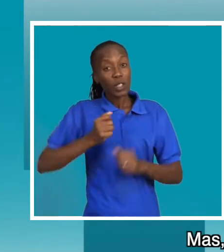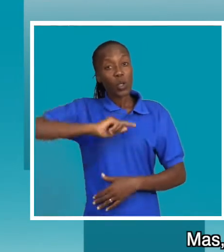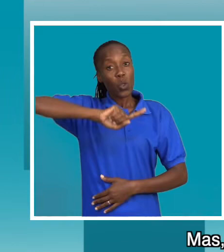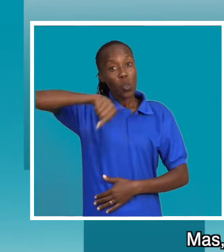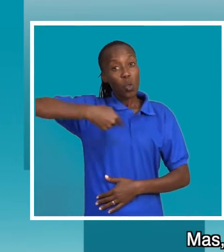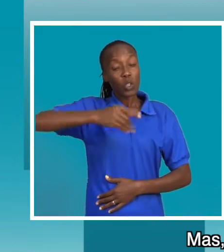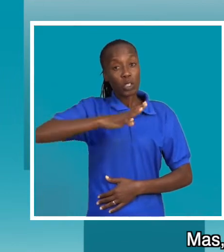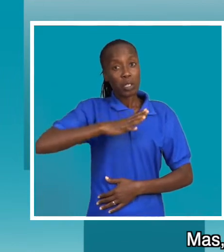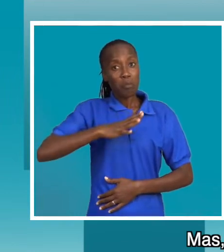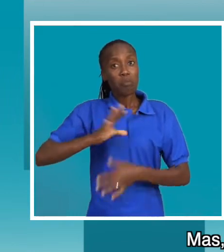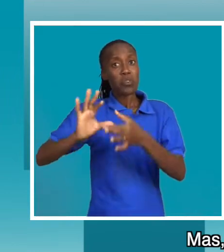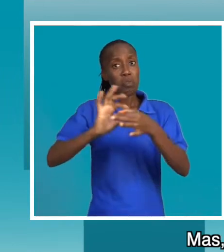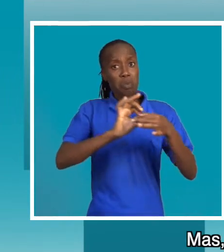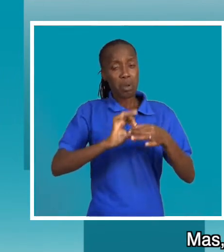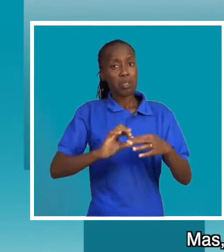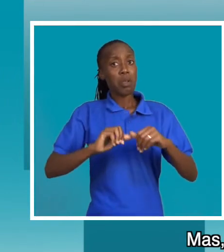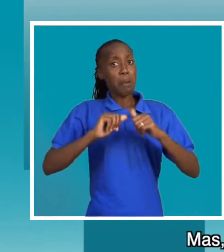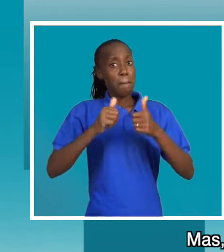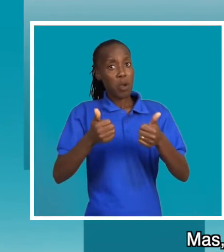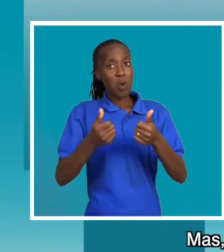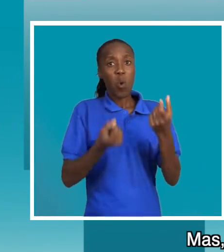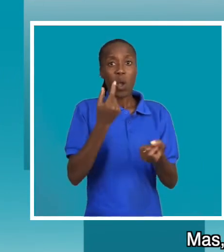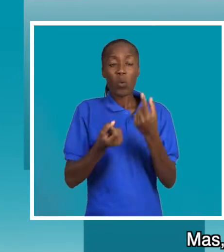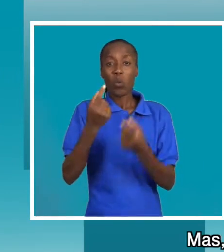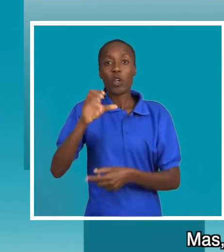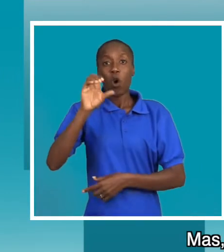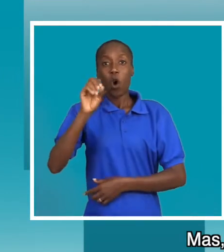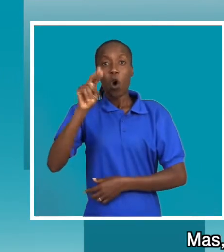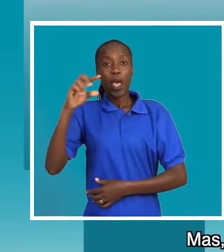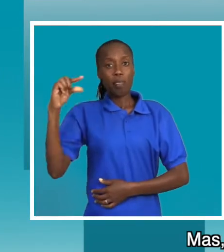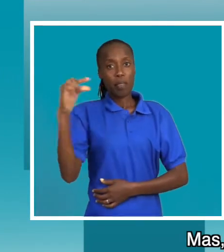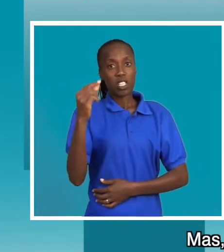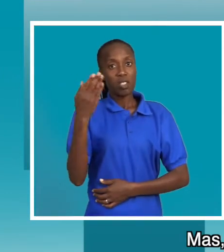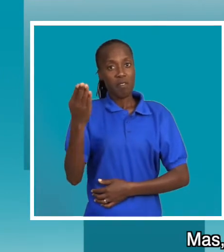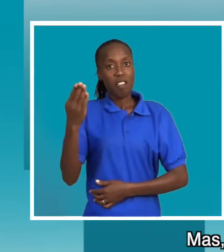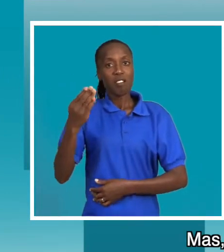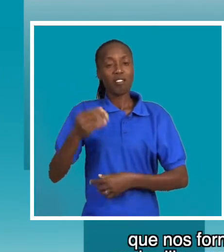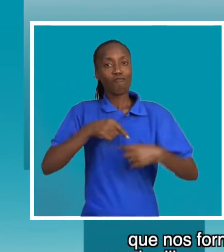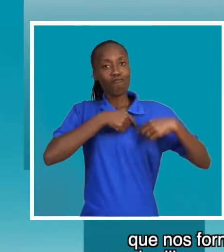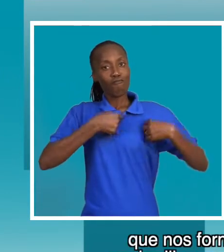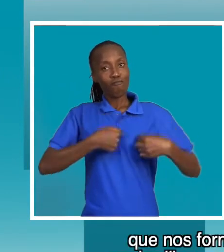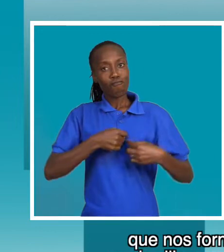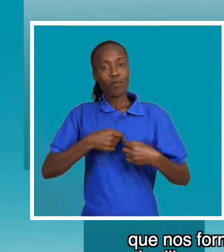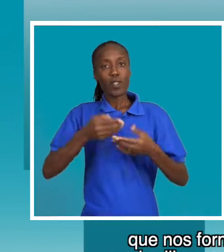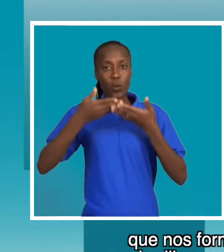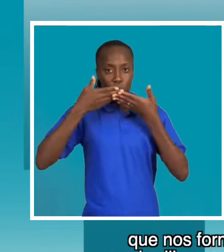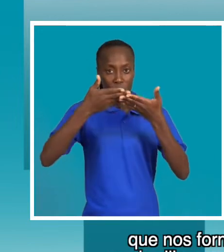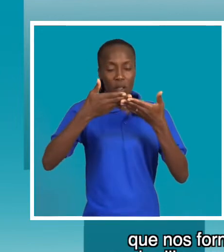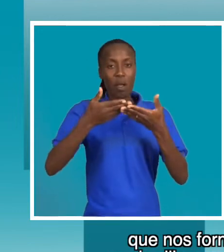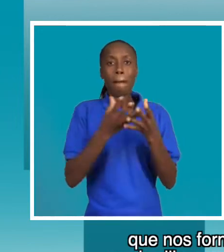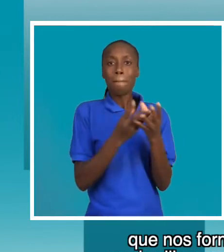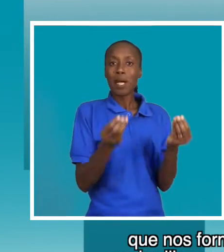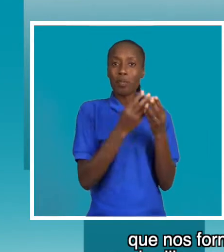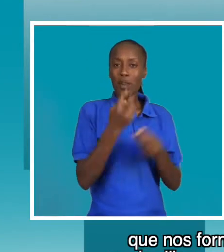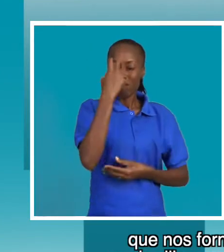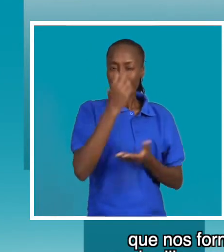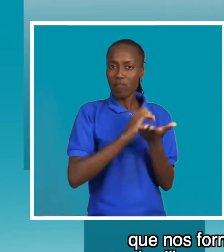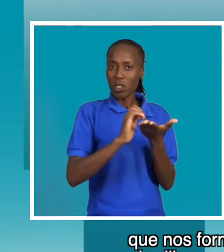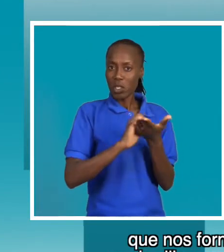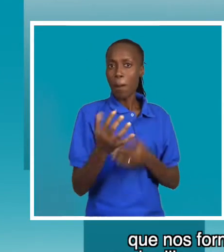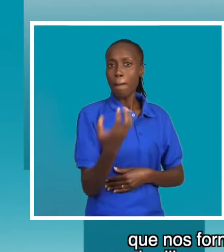Mas, nós temos boas relações com algumas organizações, algumas ONGs e que nos forneceram de facto